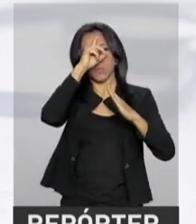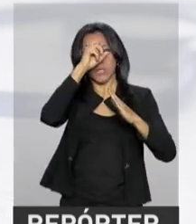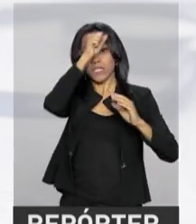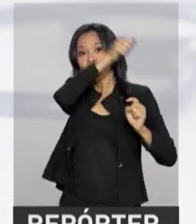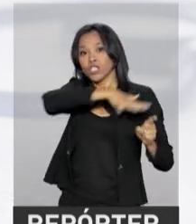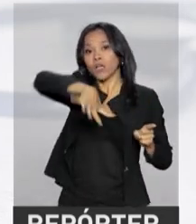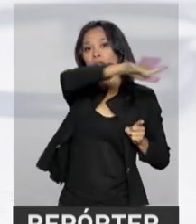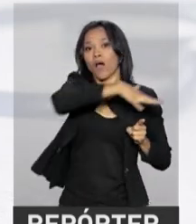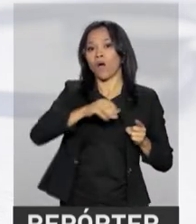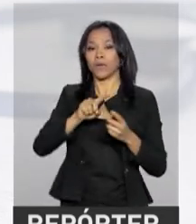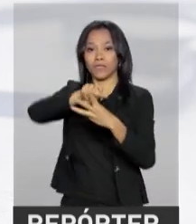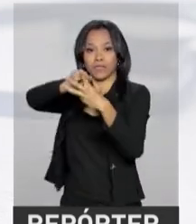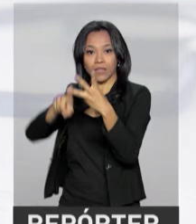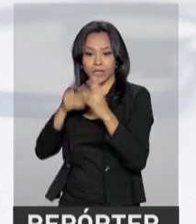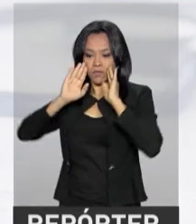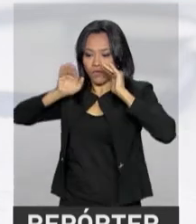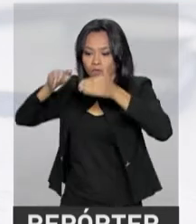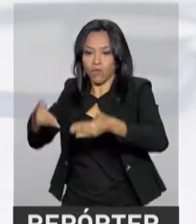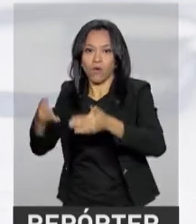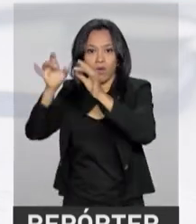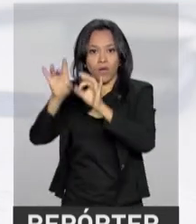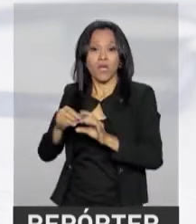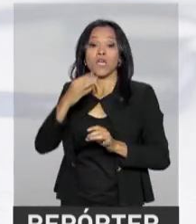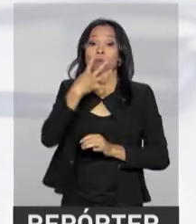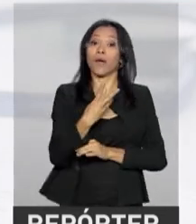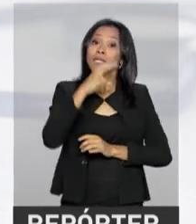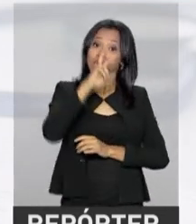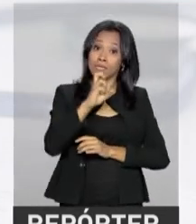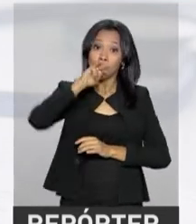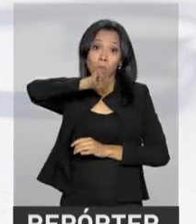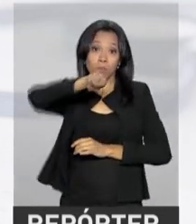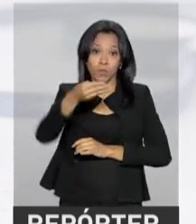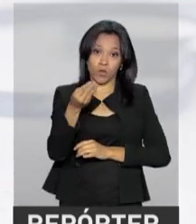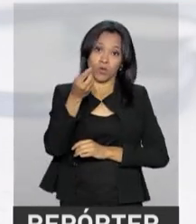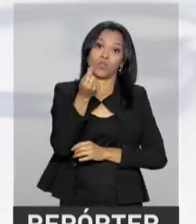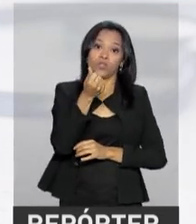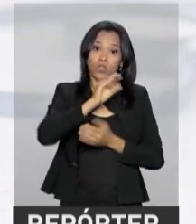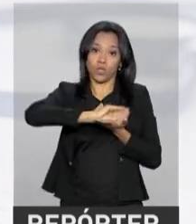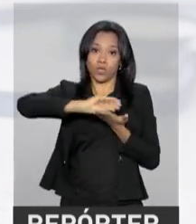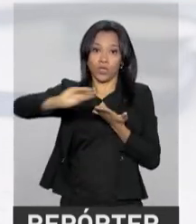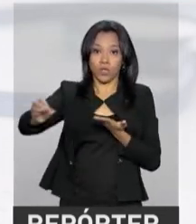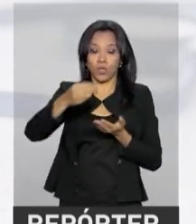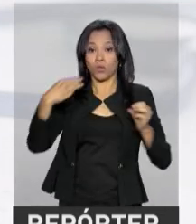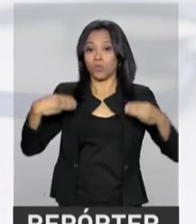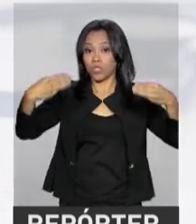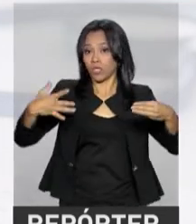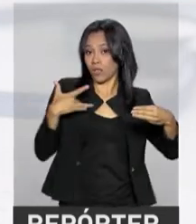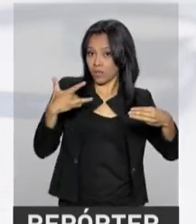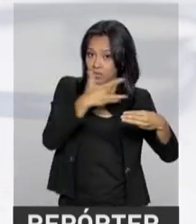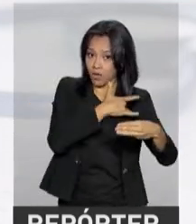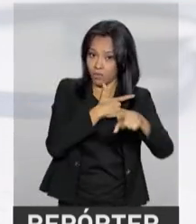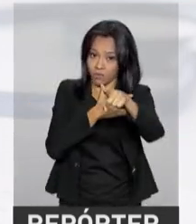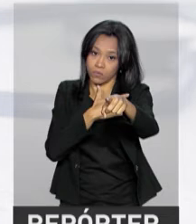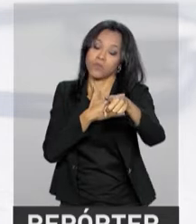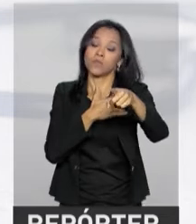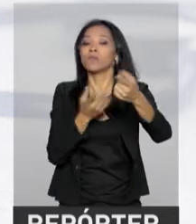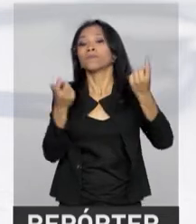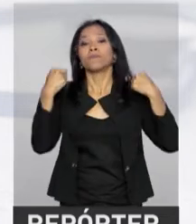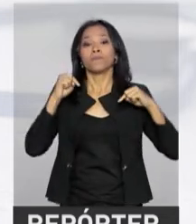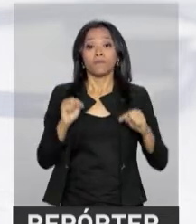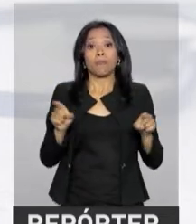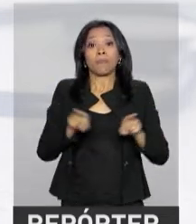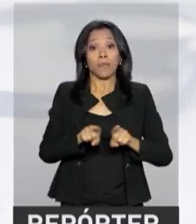especializados e recebe 45 milhões por ano do ministério da saúde dentro do bloco de média e alta complexidade